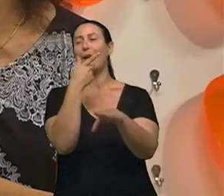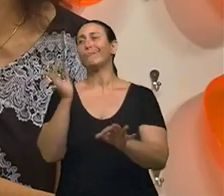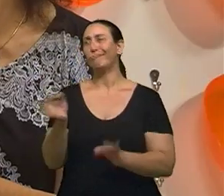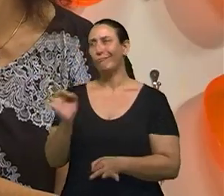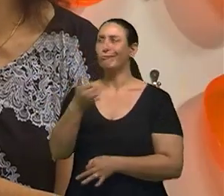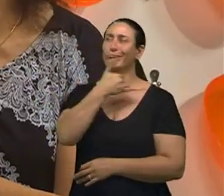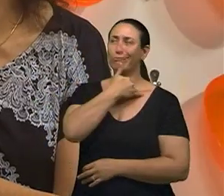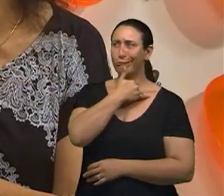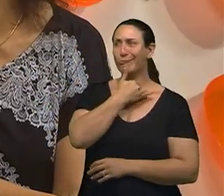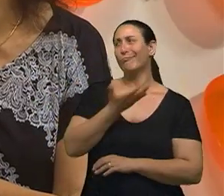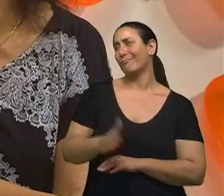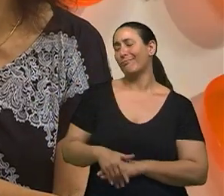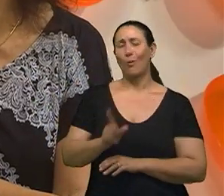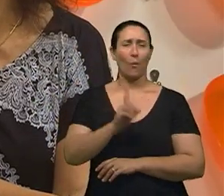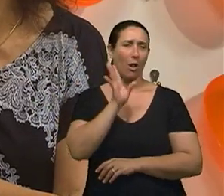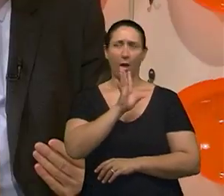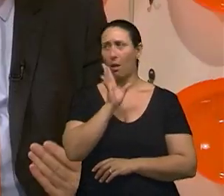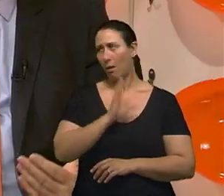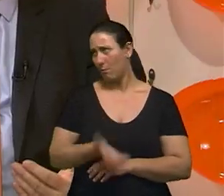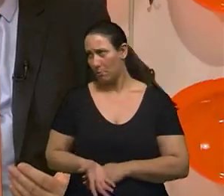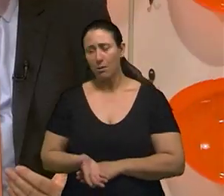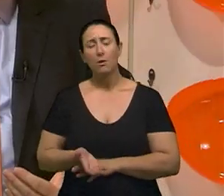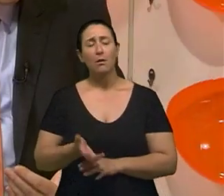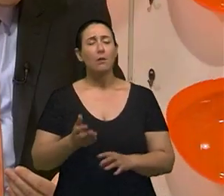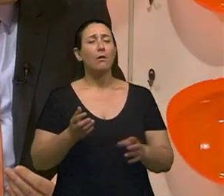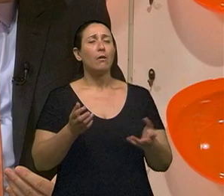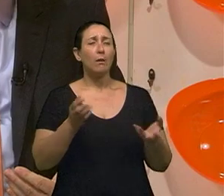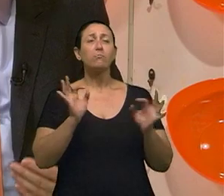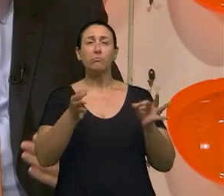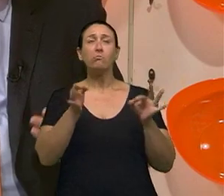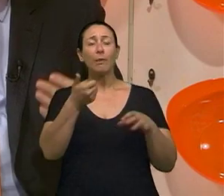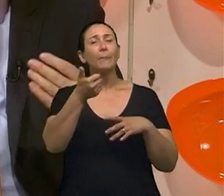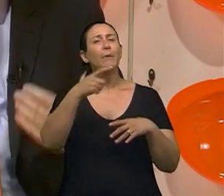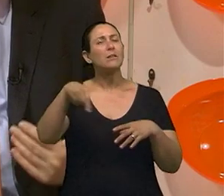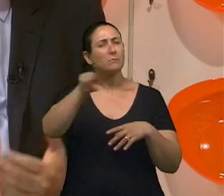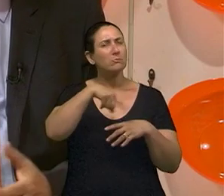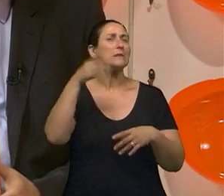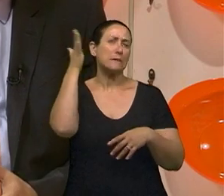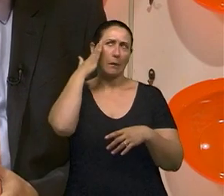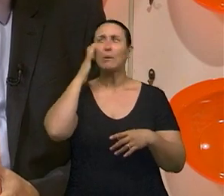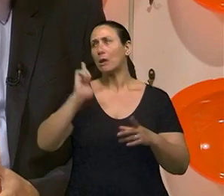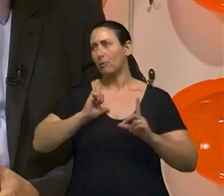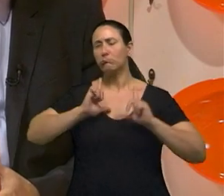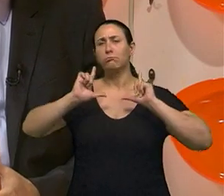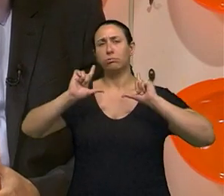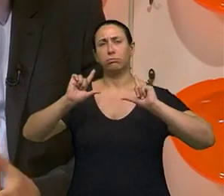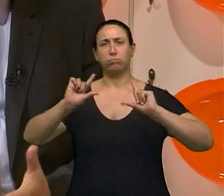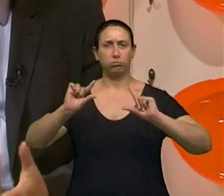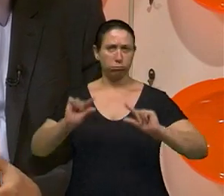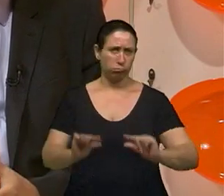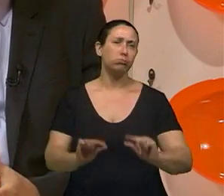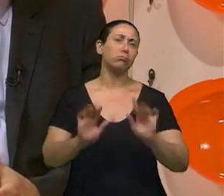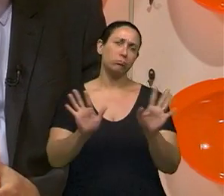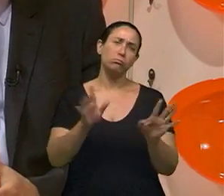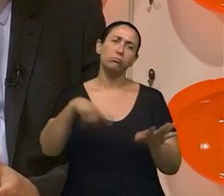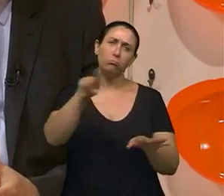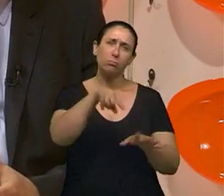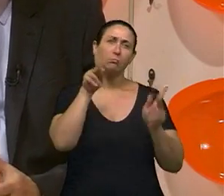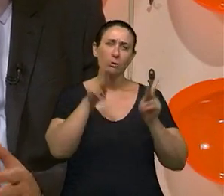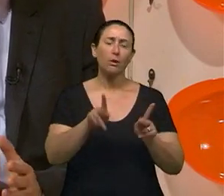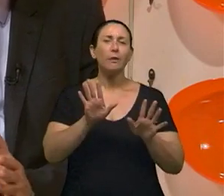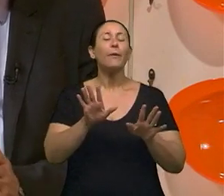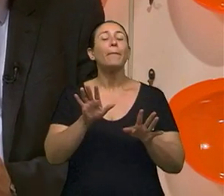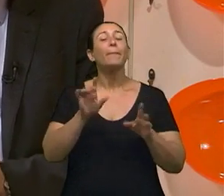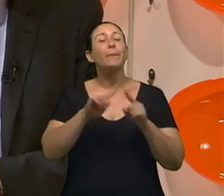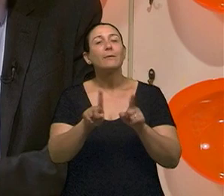infeliz hábito que não apesar da gente ter que comemorar que existe uma redução importante no hábito de de